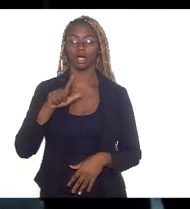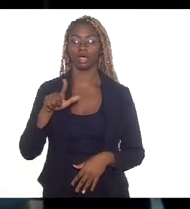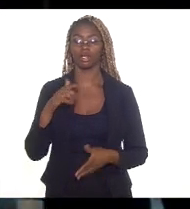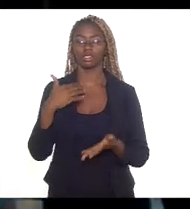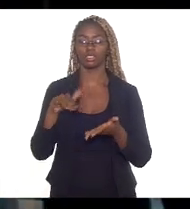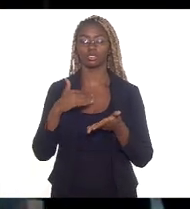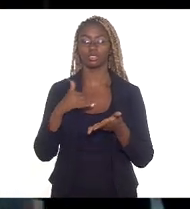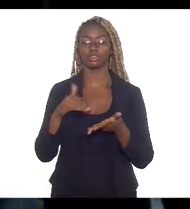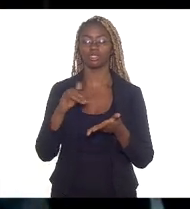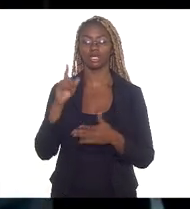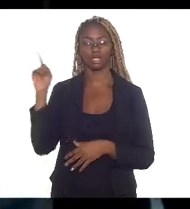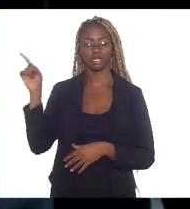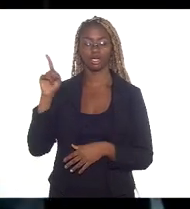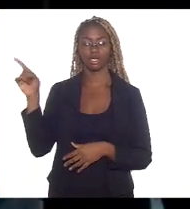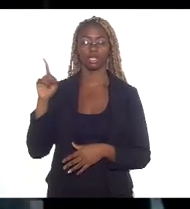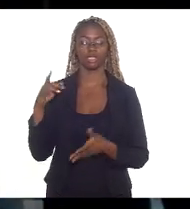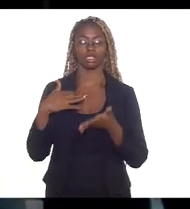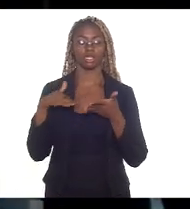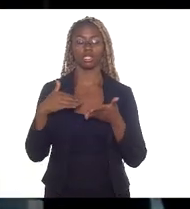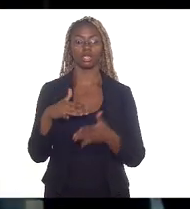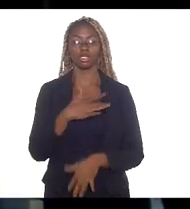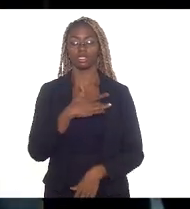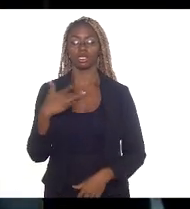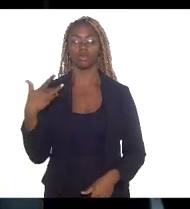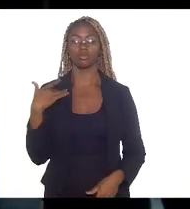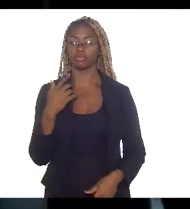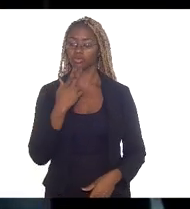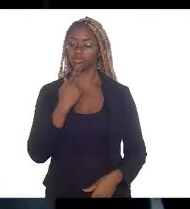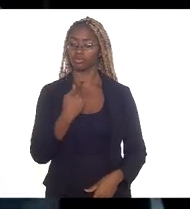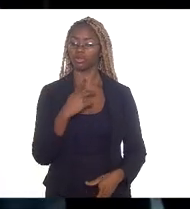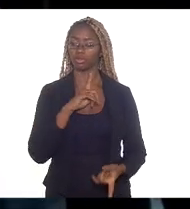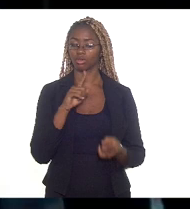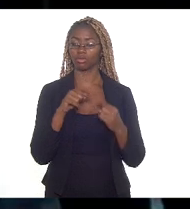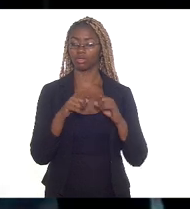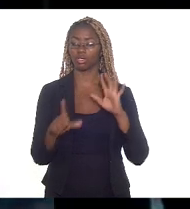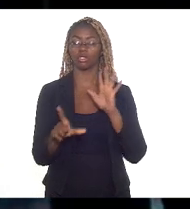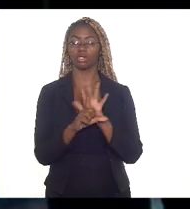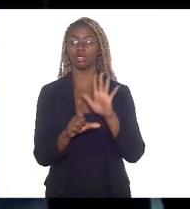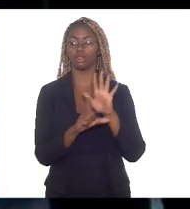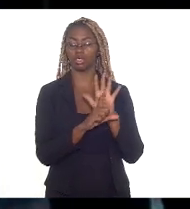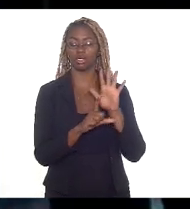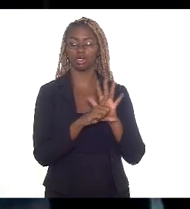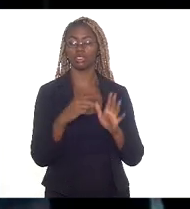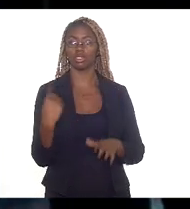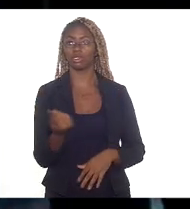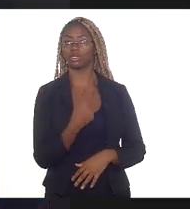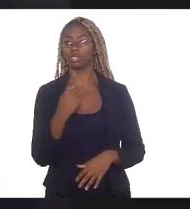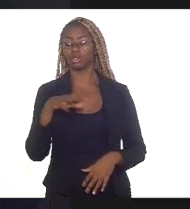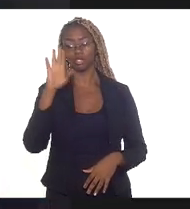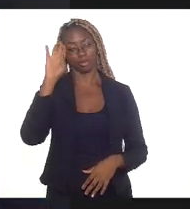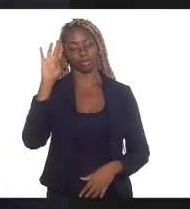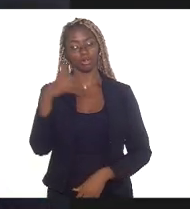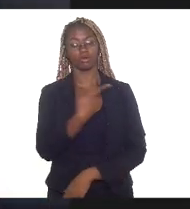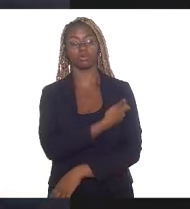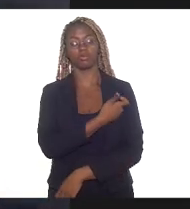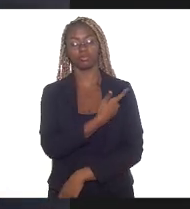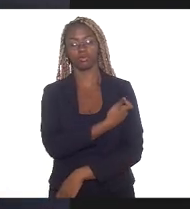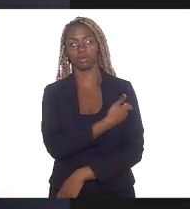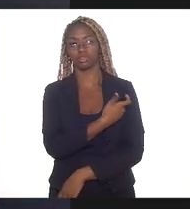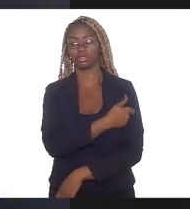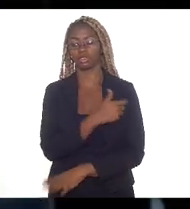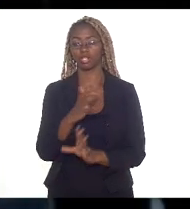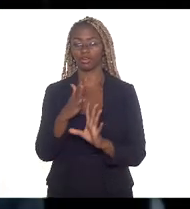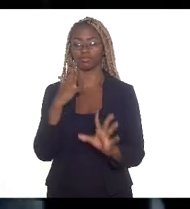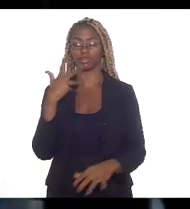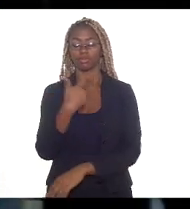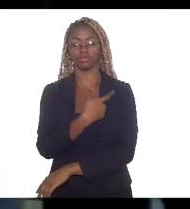lá da Secretaria de Estado de Saúde, em relação a algumas leis nossas de prioridade de vacina. Então,